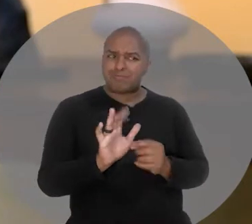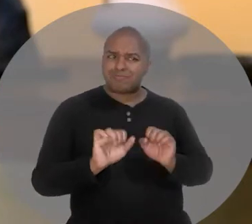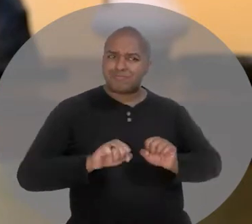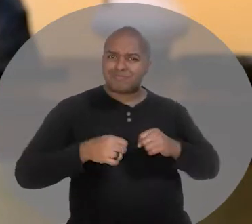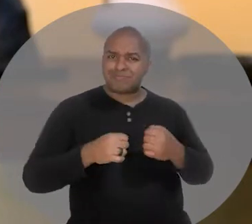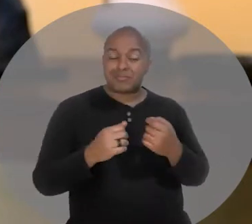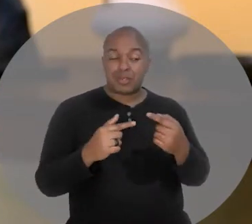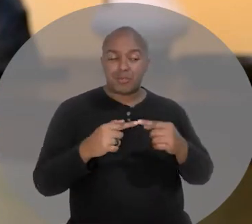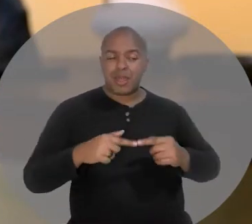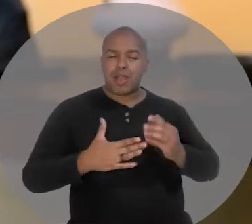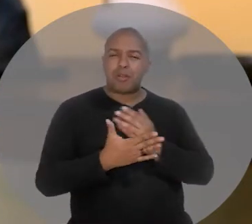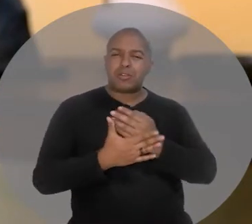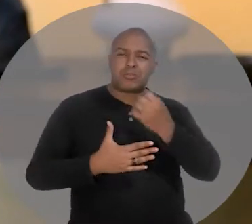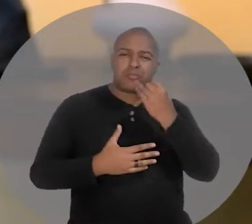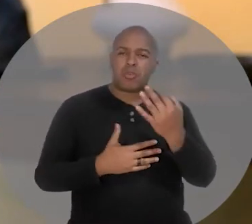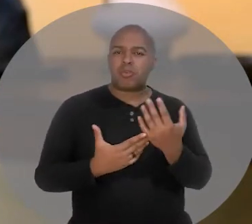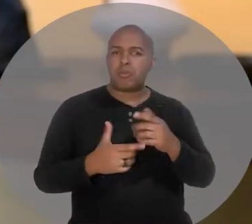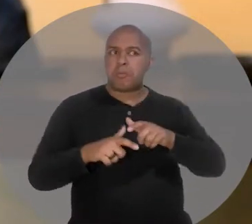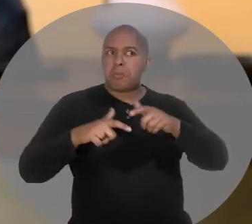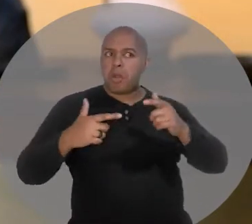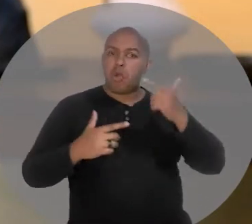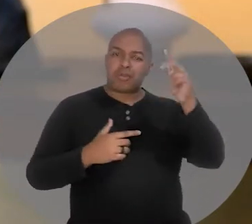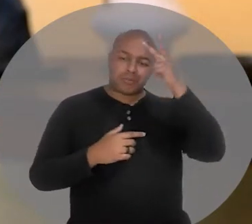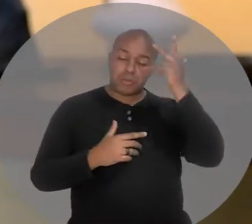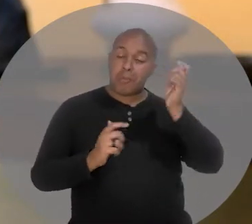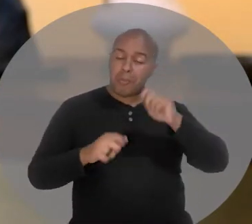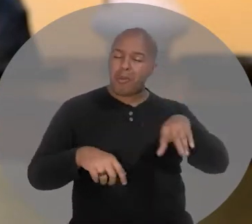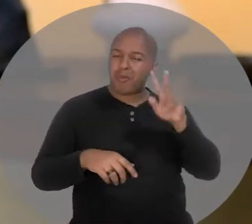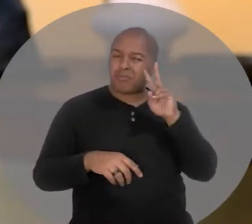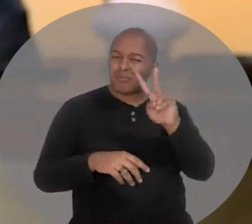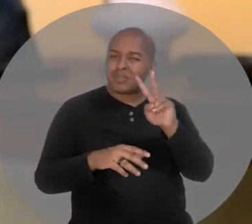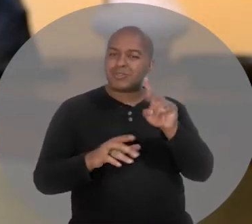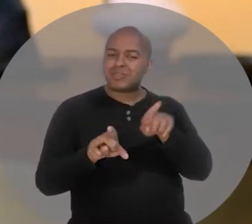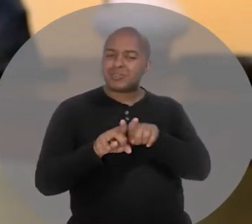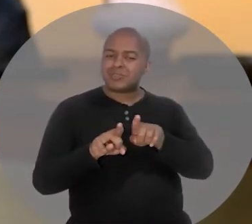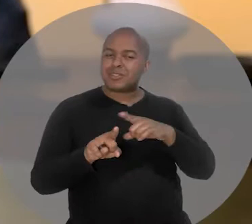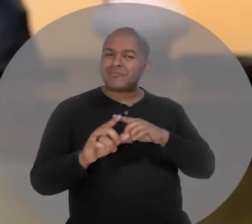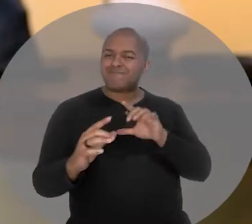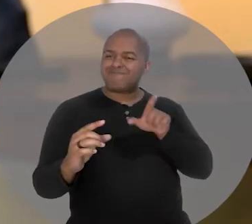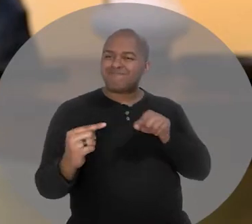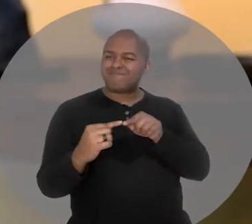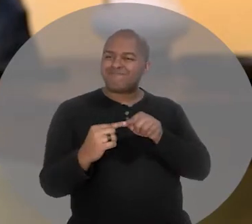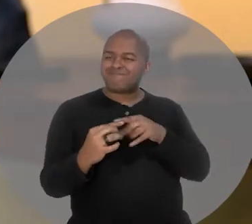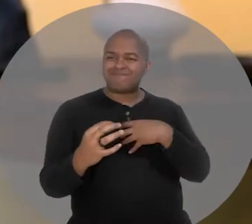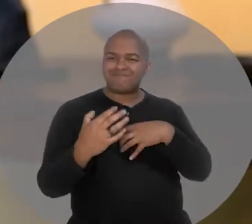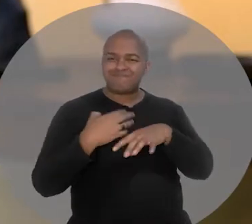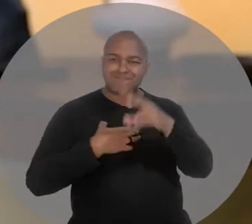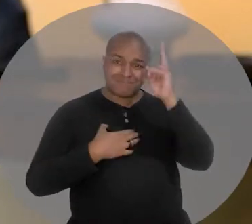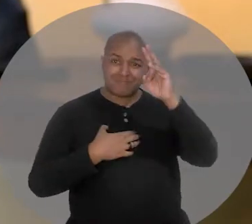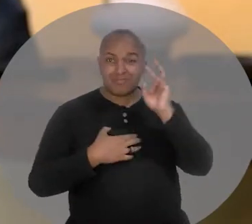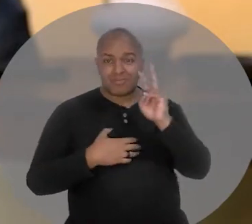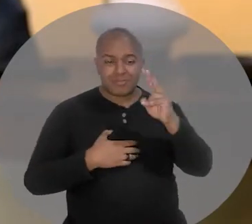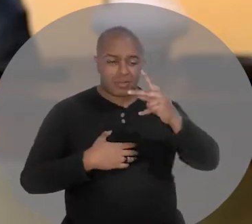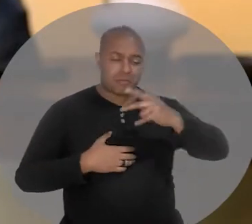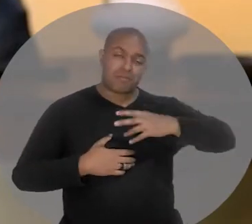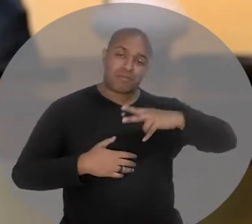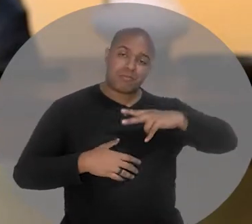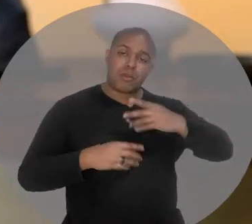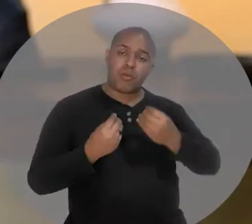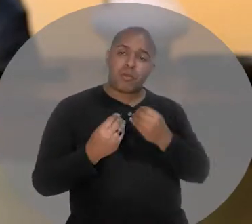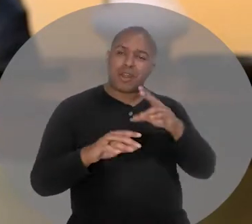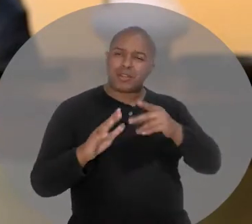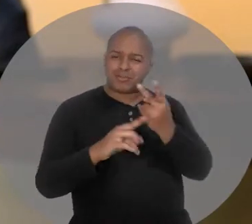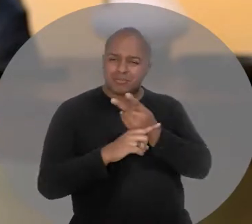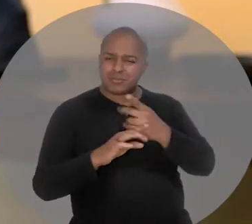exposição em prol de um bem maior, em prol de que outras pessoas pudessem, primeiramente, né, se identificar com a história de um ponto de vista pessoal, e segundo, que